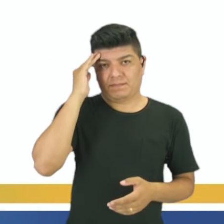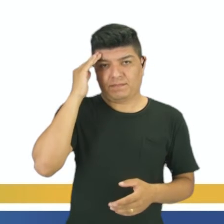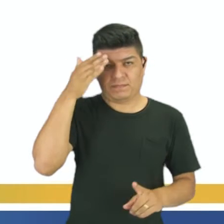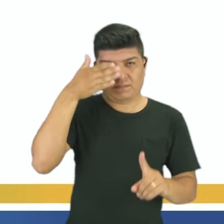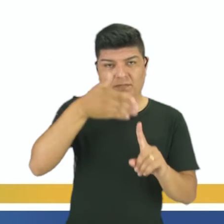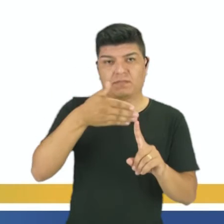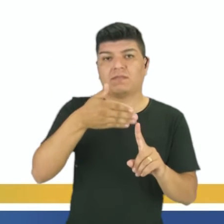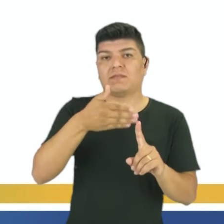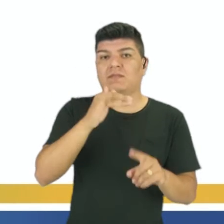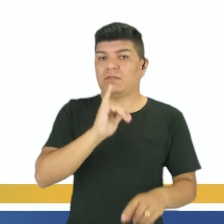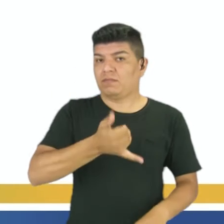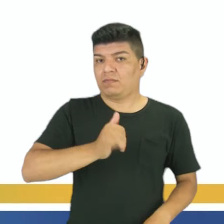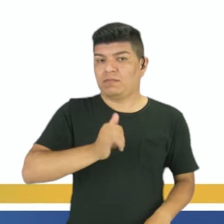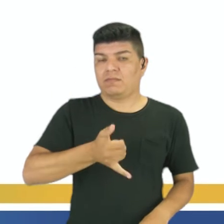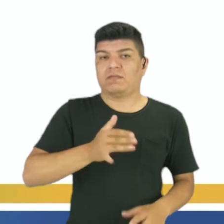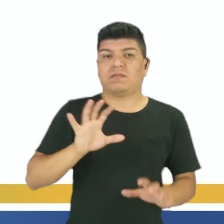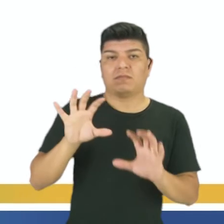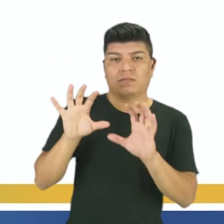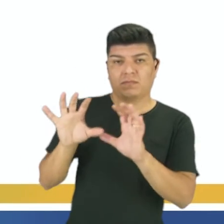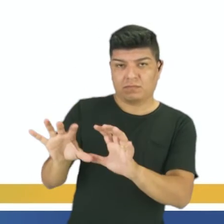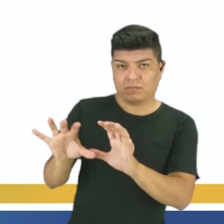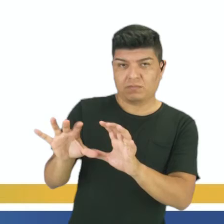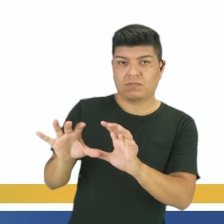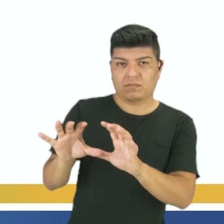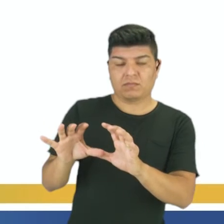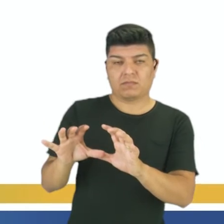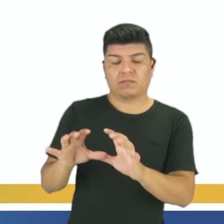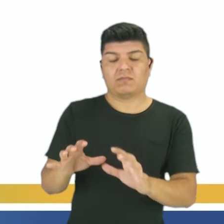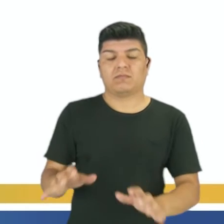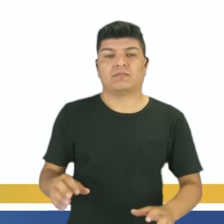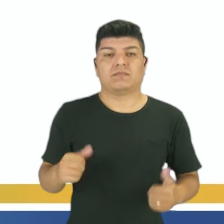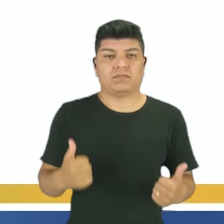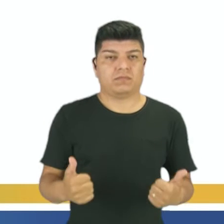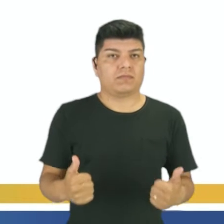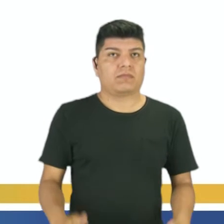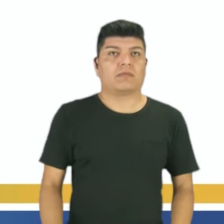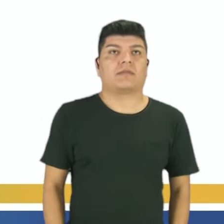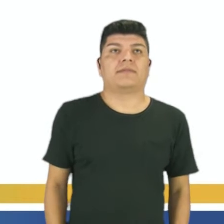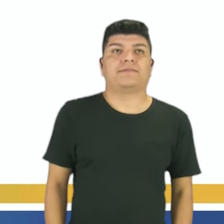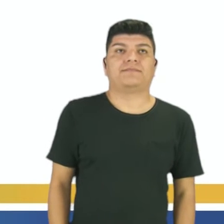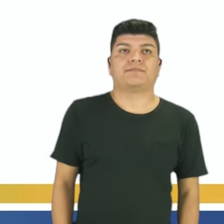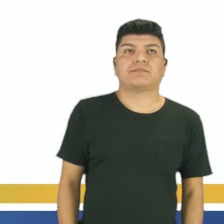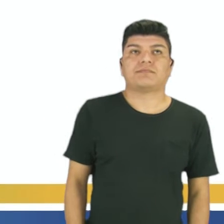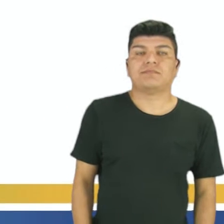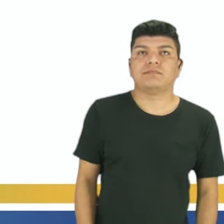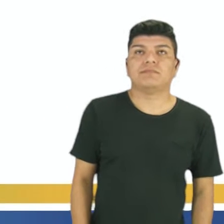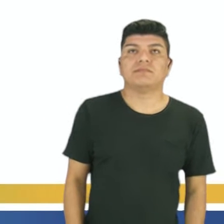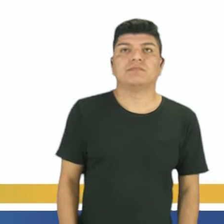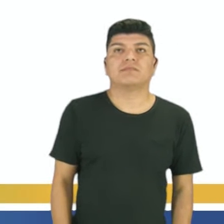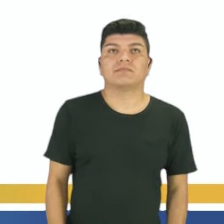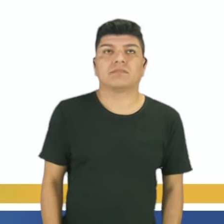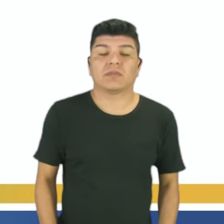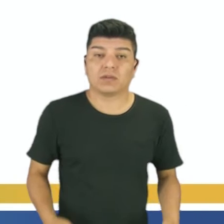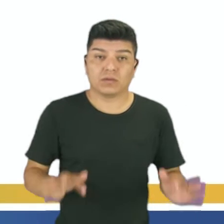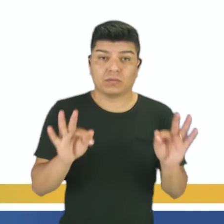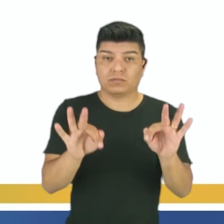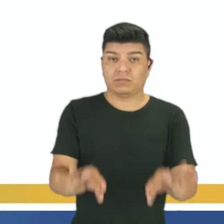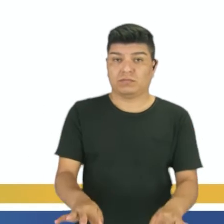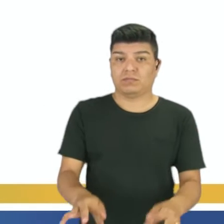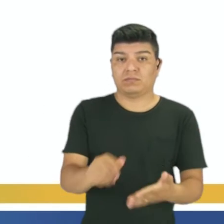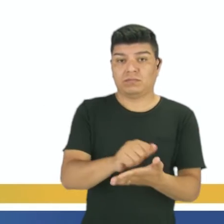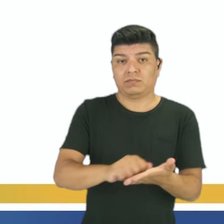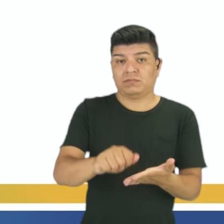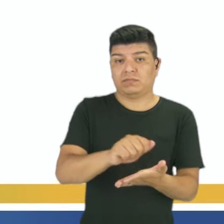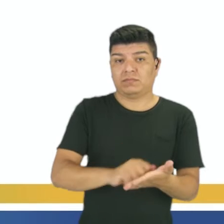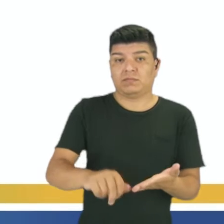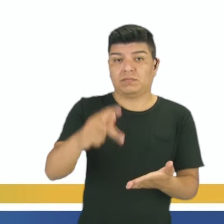desse foco narrativo, no caso, sobre a narração. Certinho? E, por último,